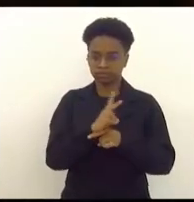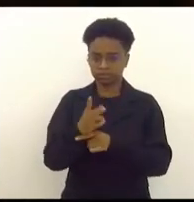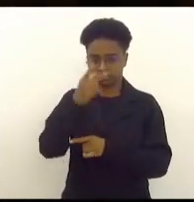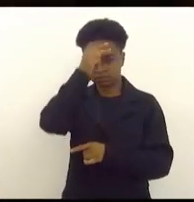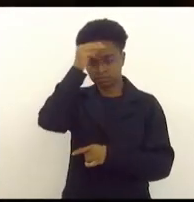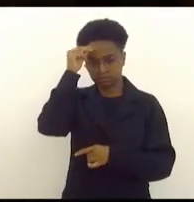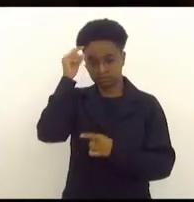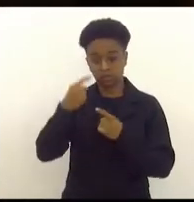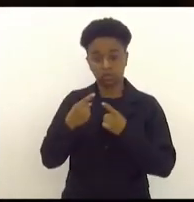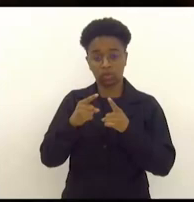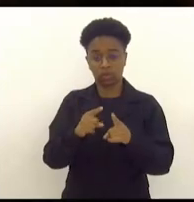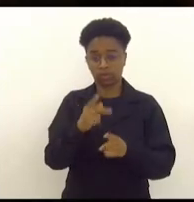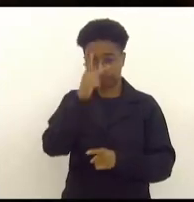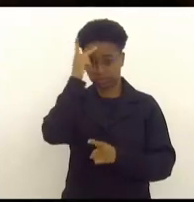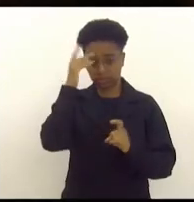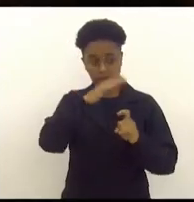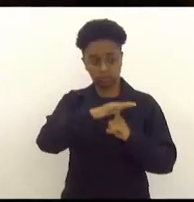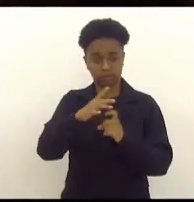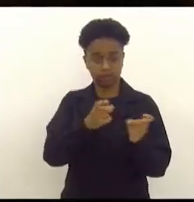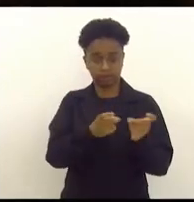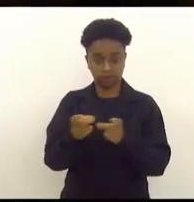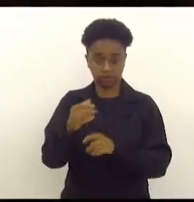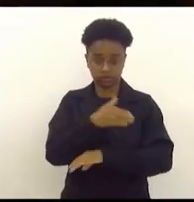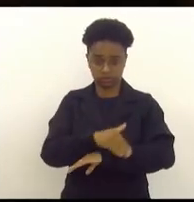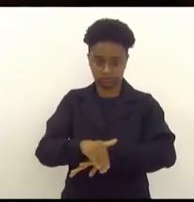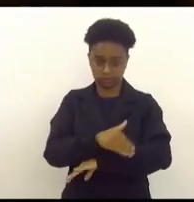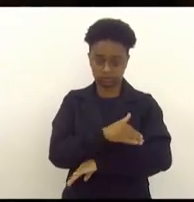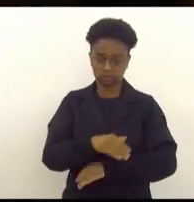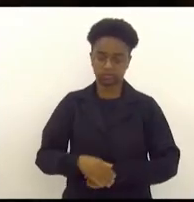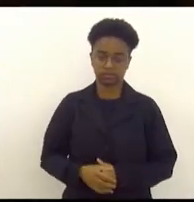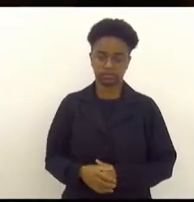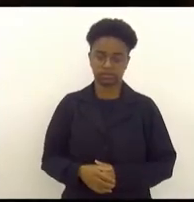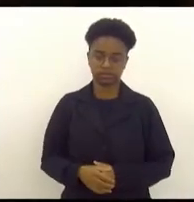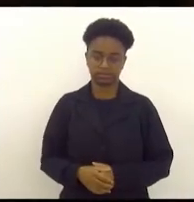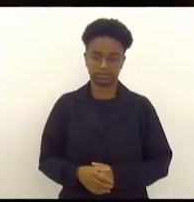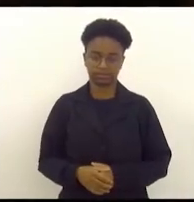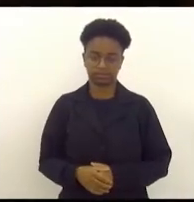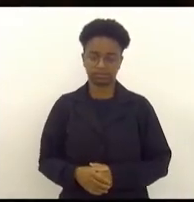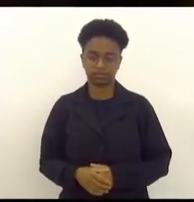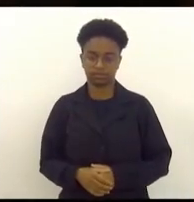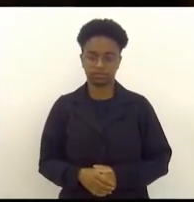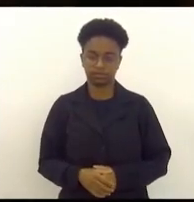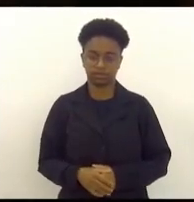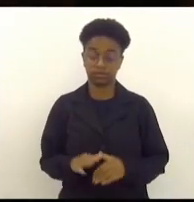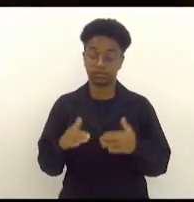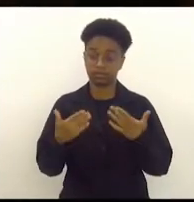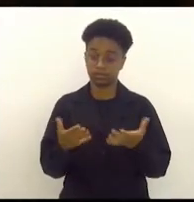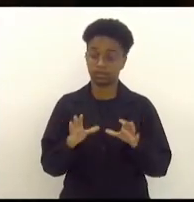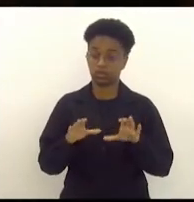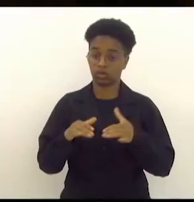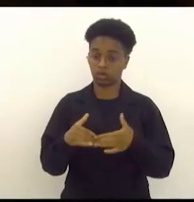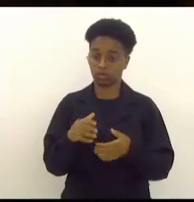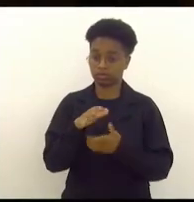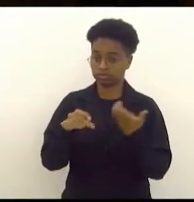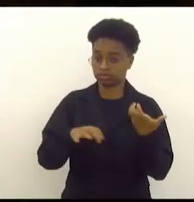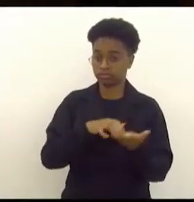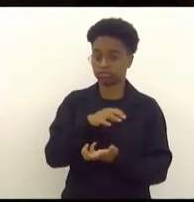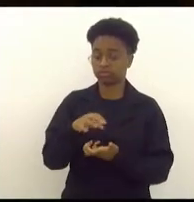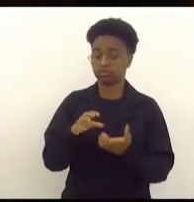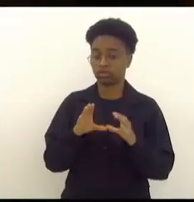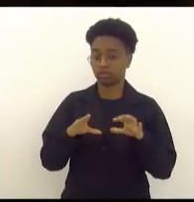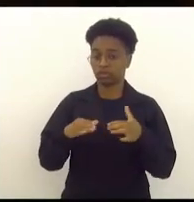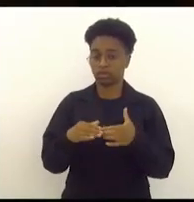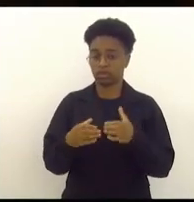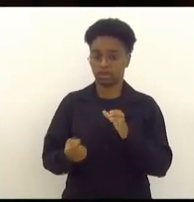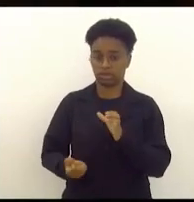contra o ambulante então a comissão da desordem a comissão